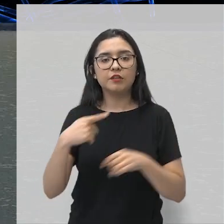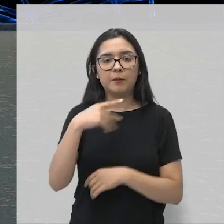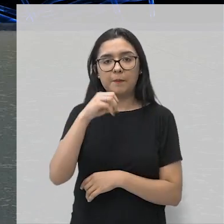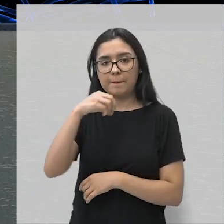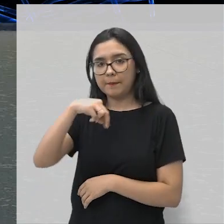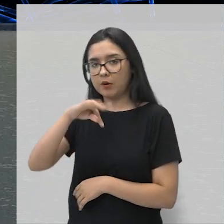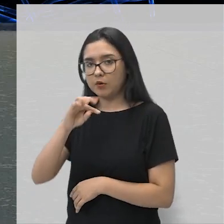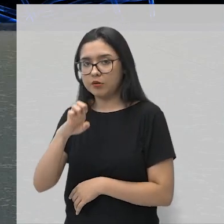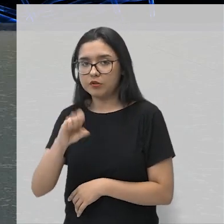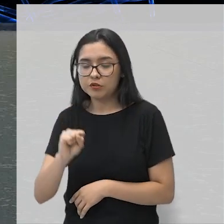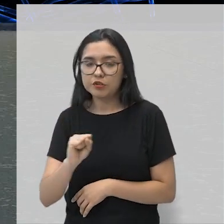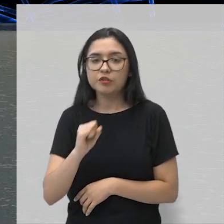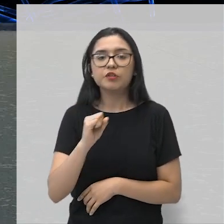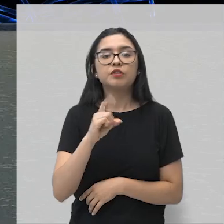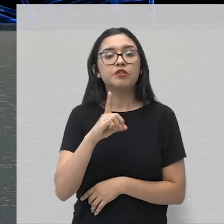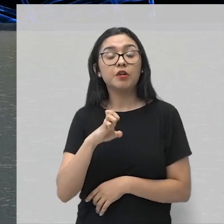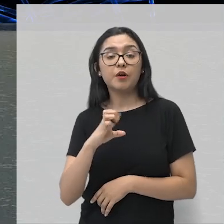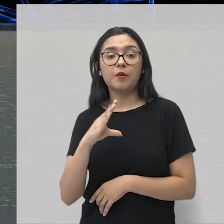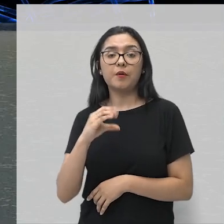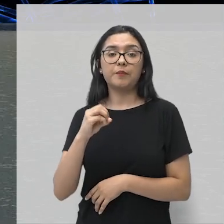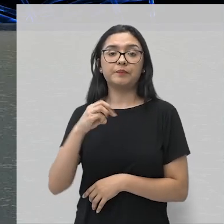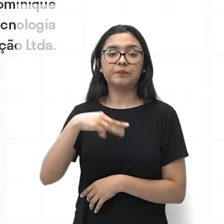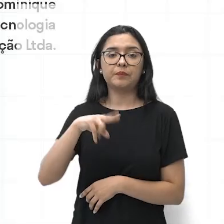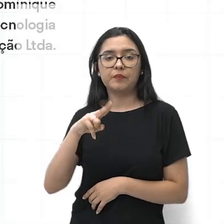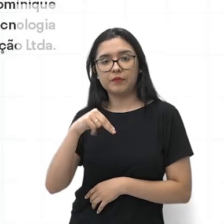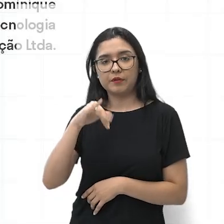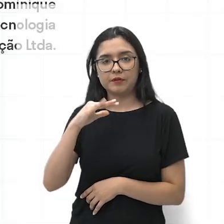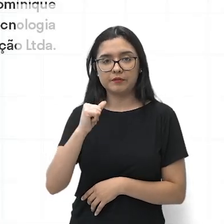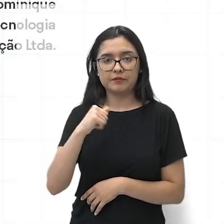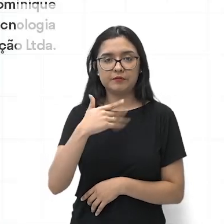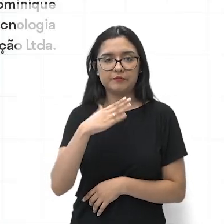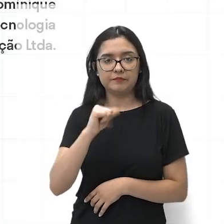para explicar esse processo.